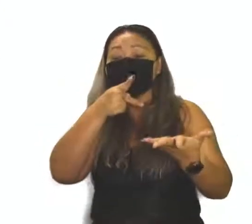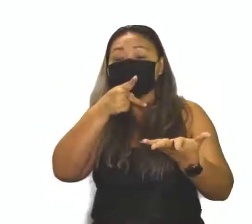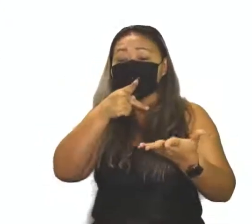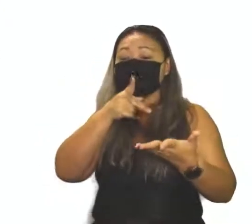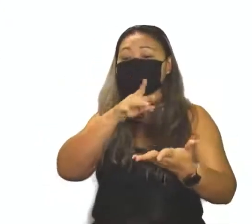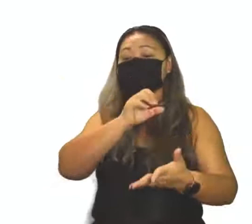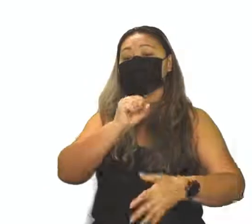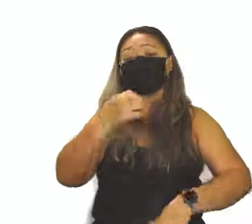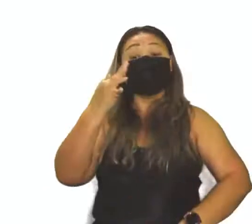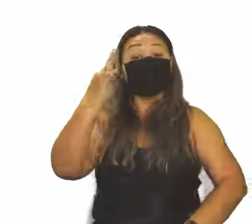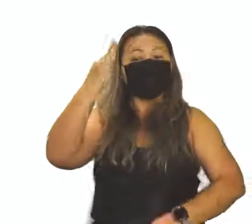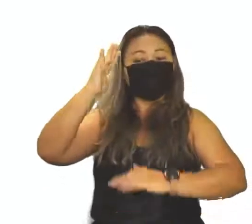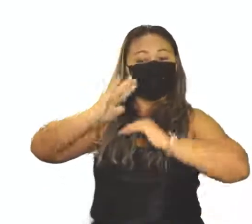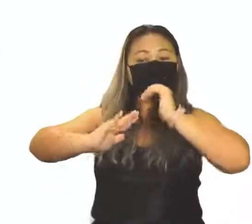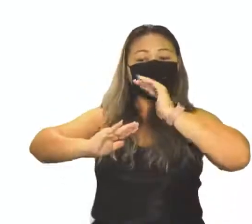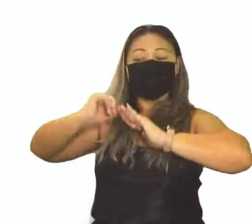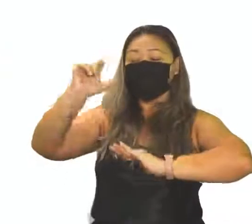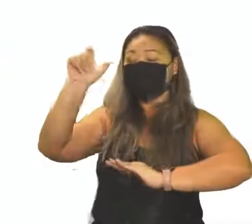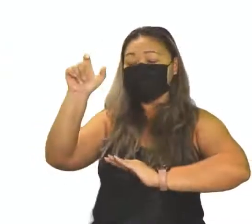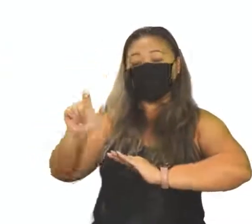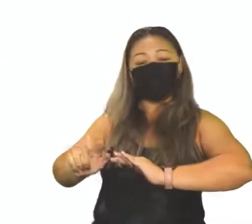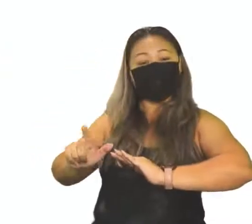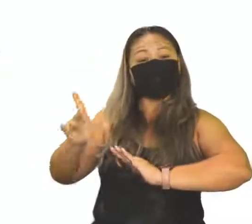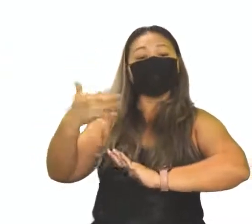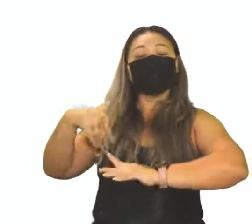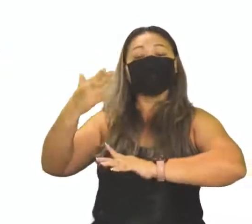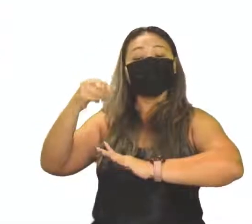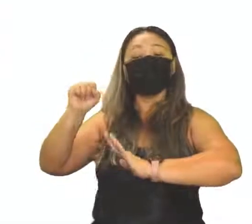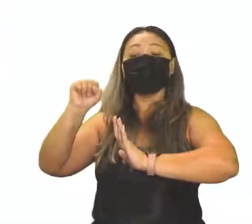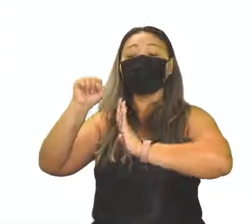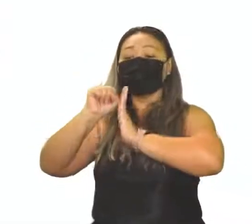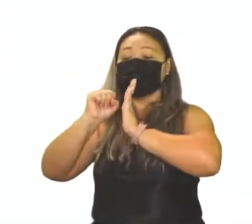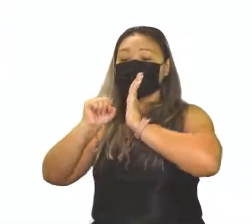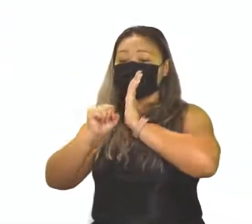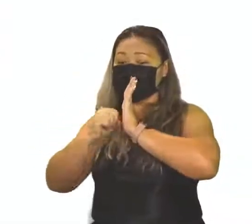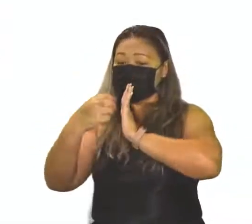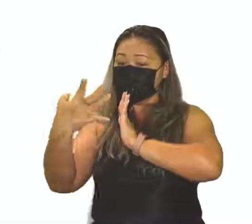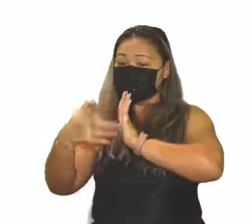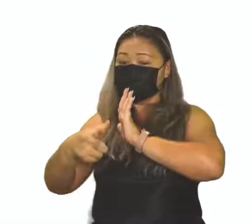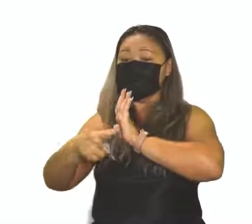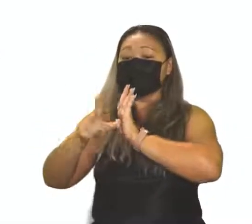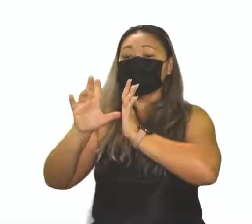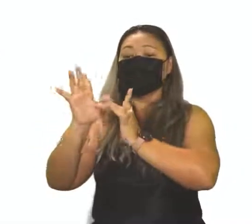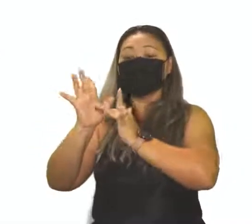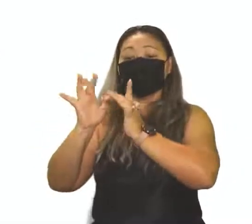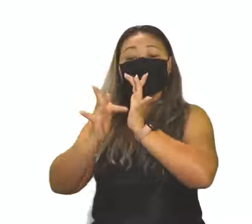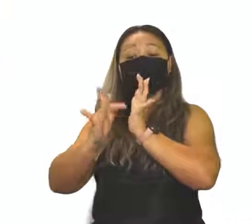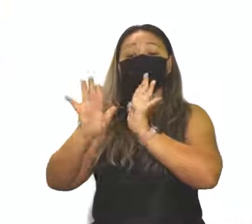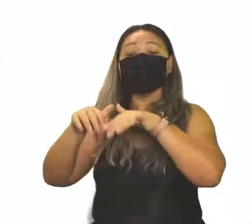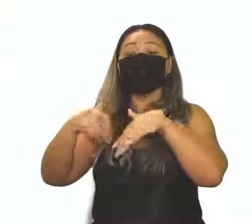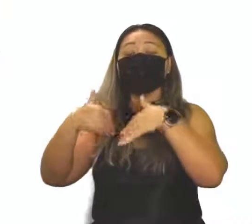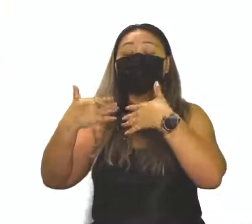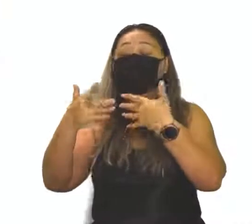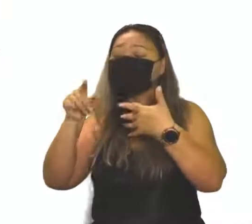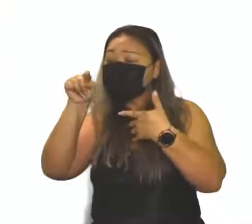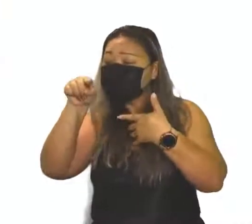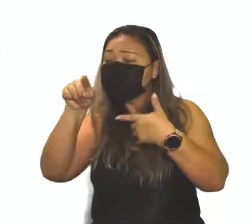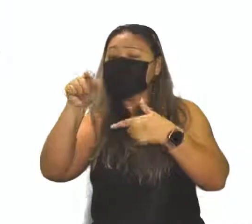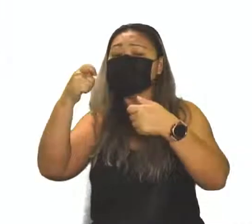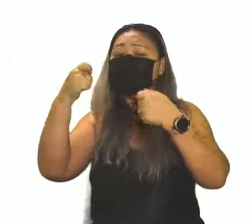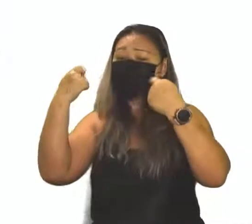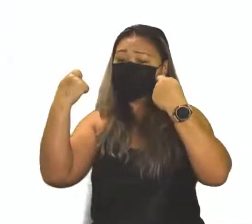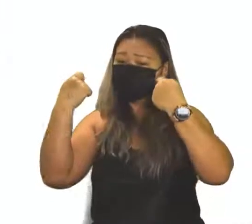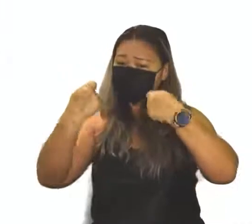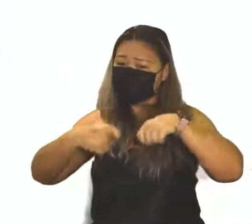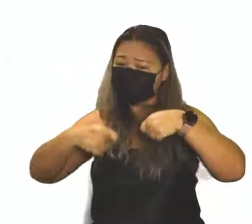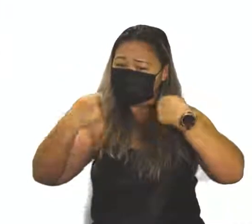do período 4, século 4 a.C., ele diz que aquilo que é necessariamente